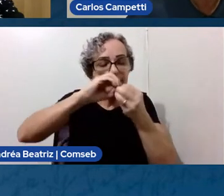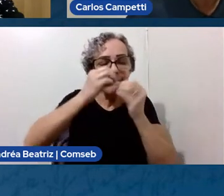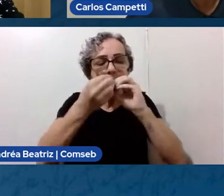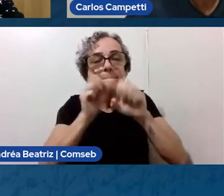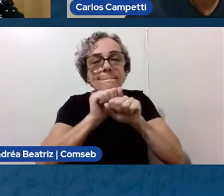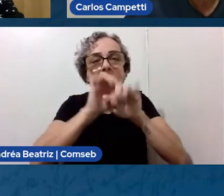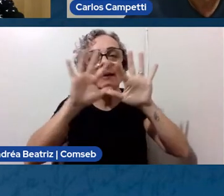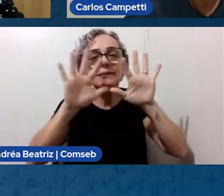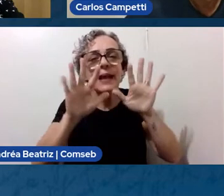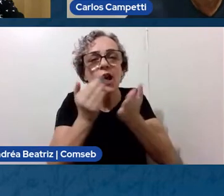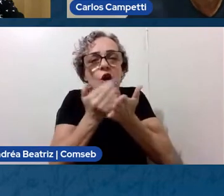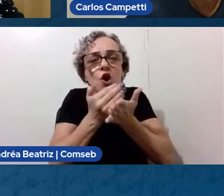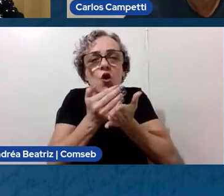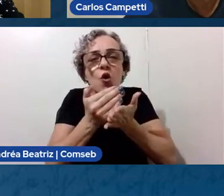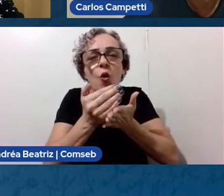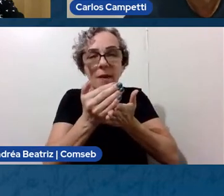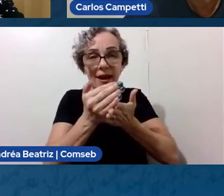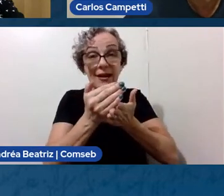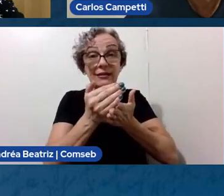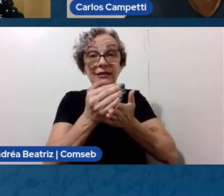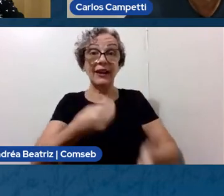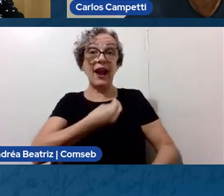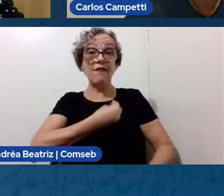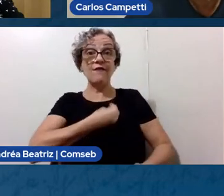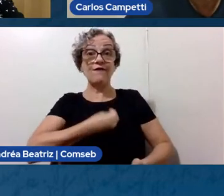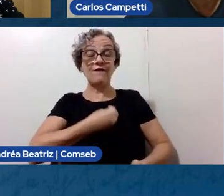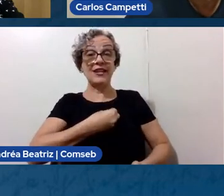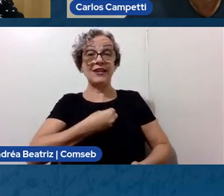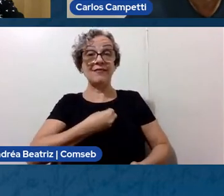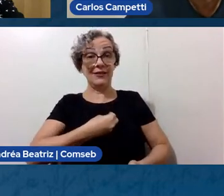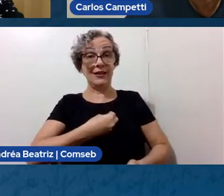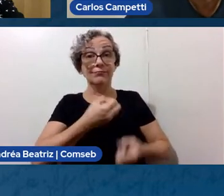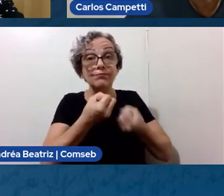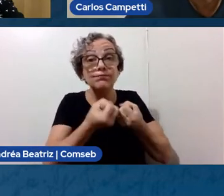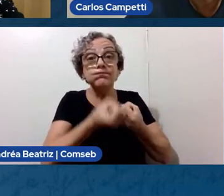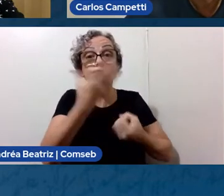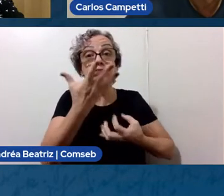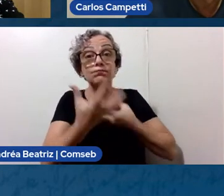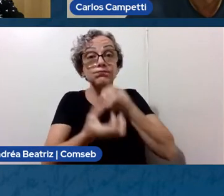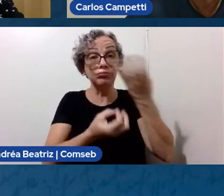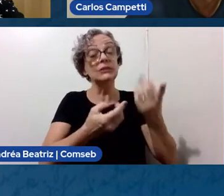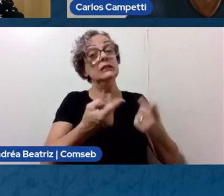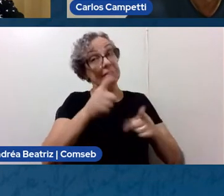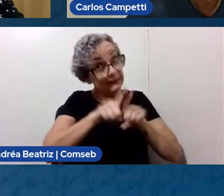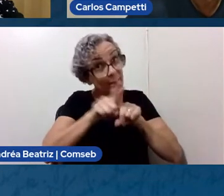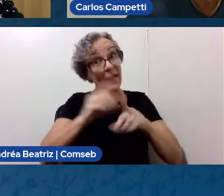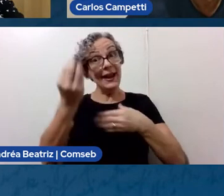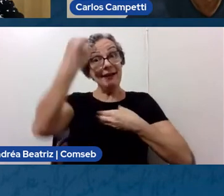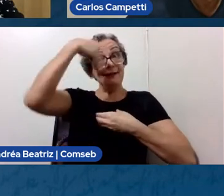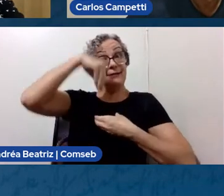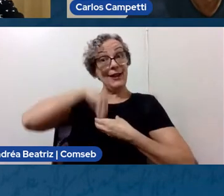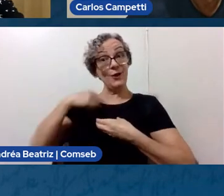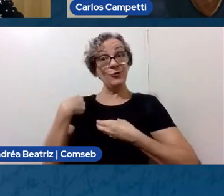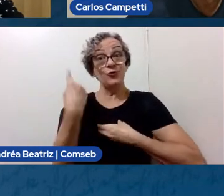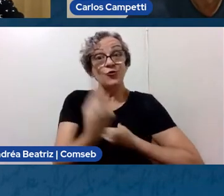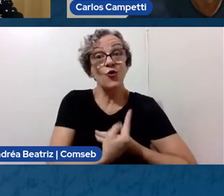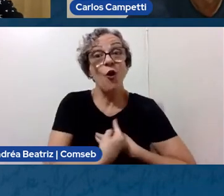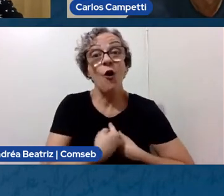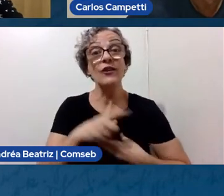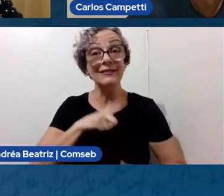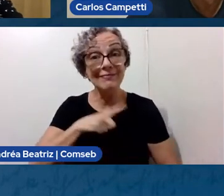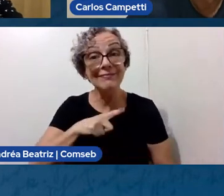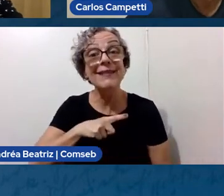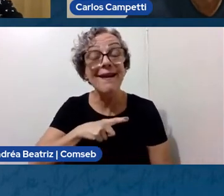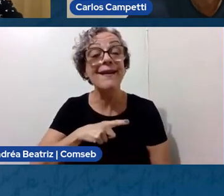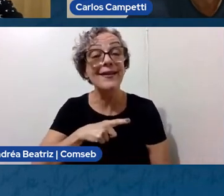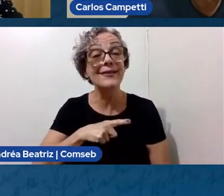vida se manifesta. E nós sabemos que o protoplasma está dentro de nós. Daí que o Claude Bernard disse, né, que é o meio